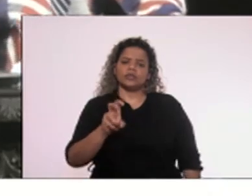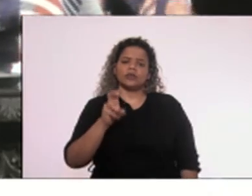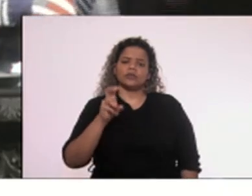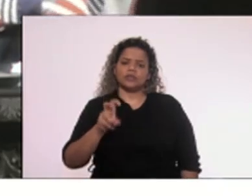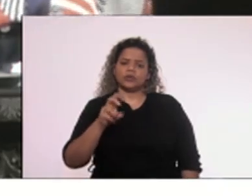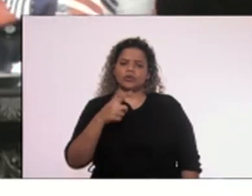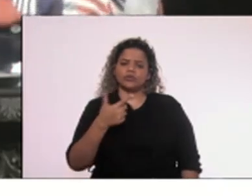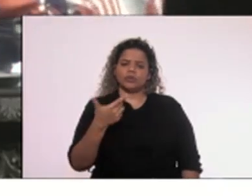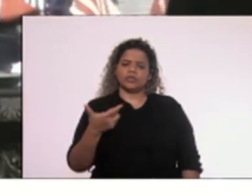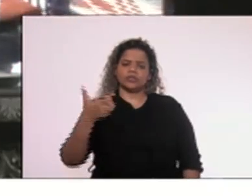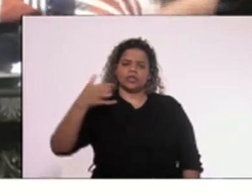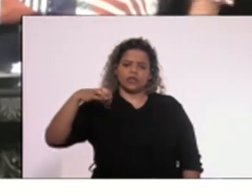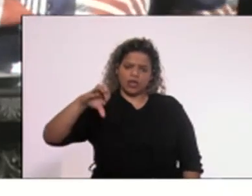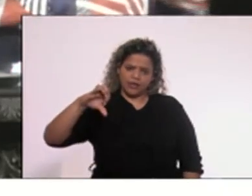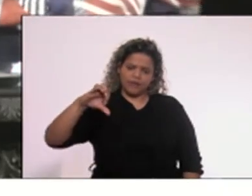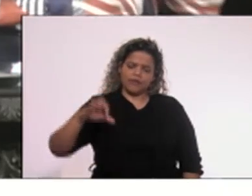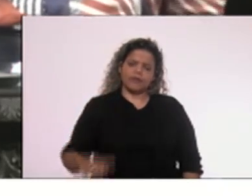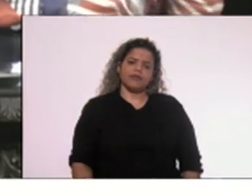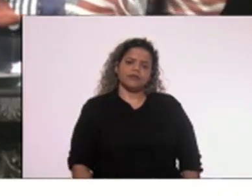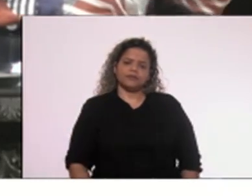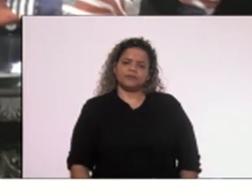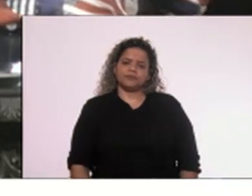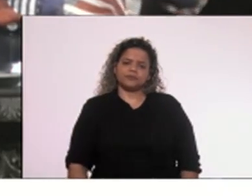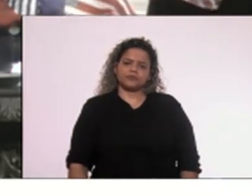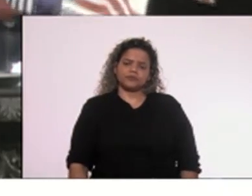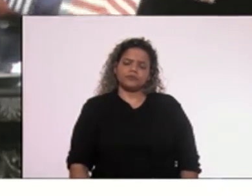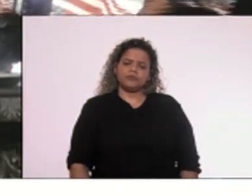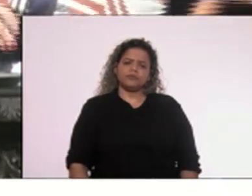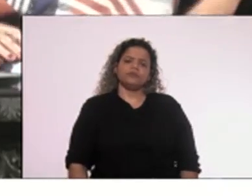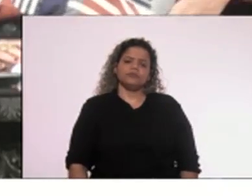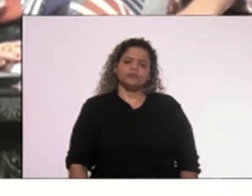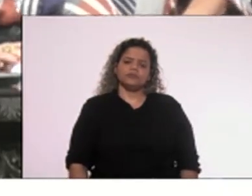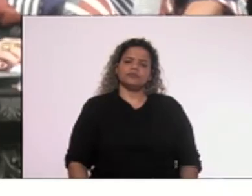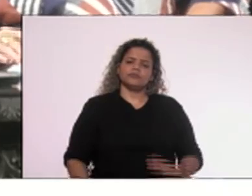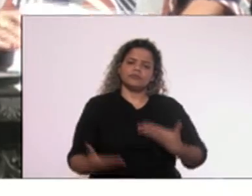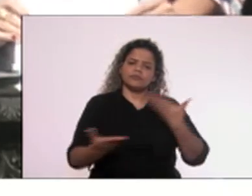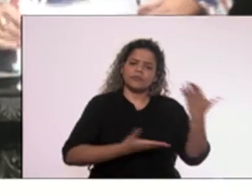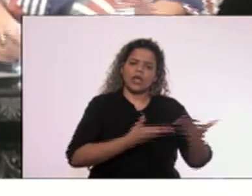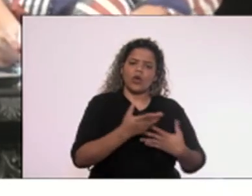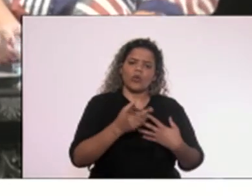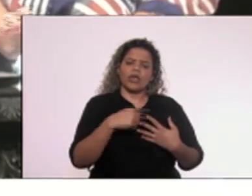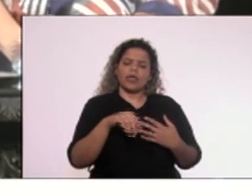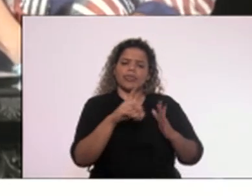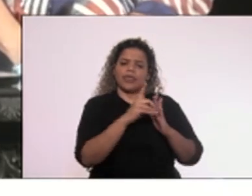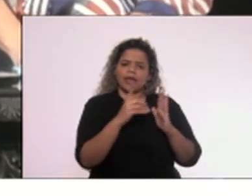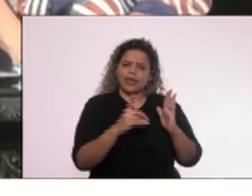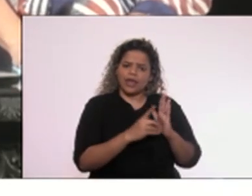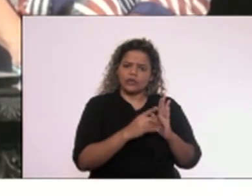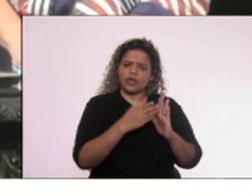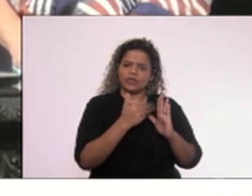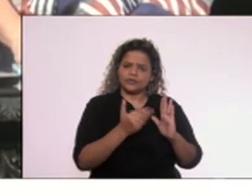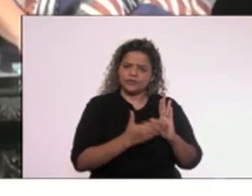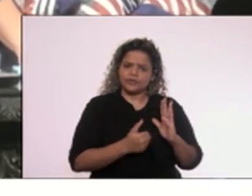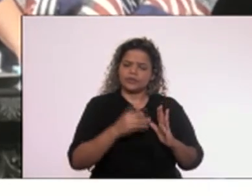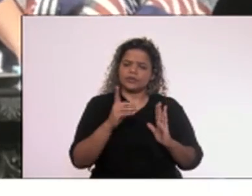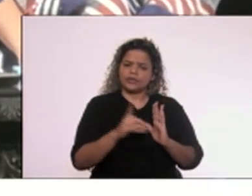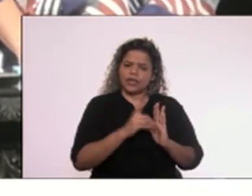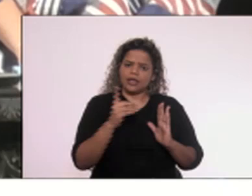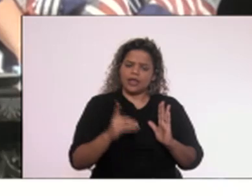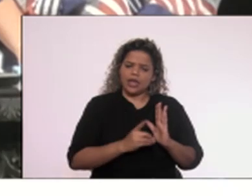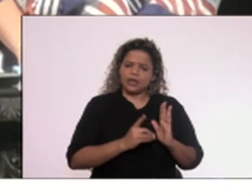855 de 2019, que trata do decreto que ratifica os decretos estaduais